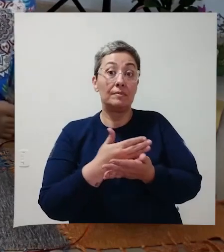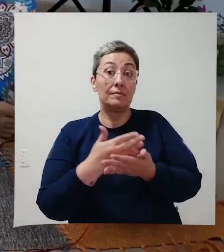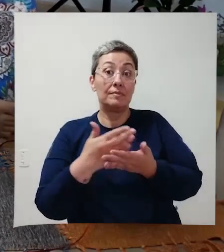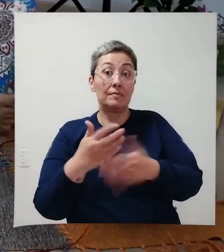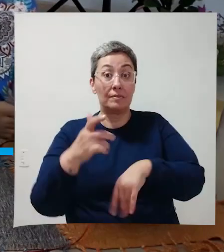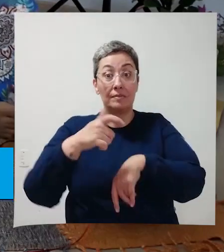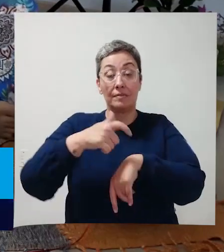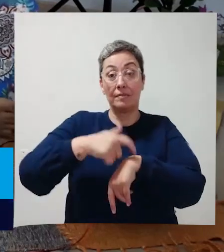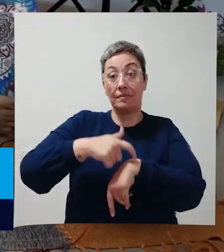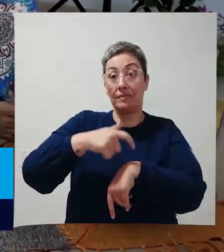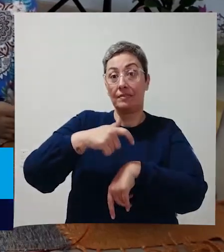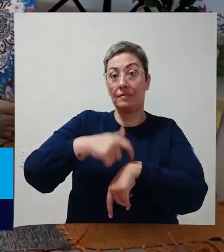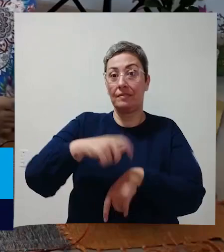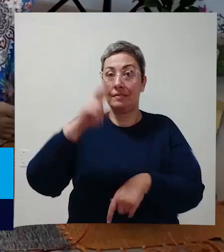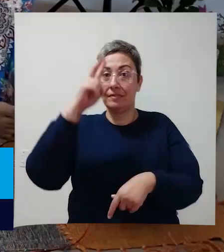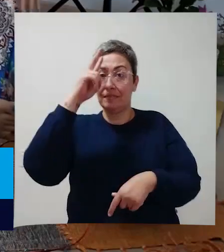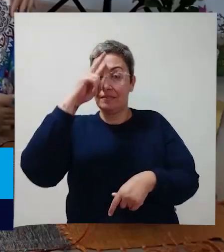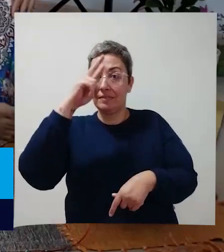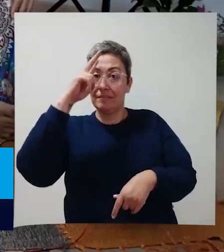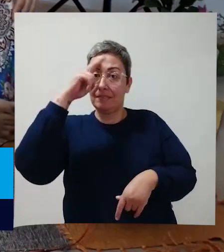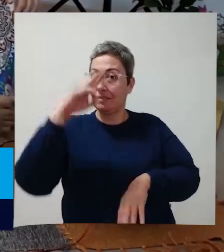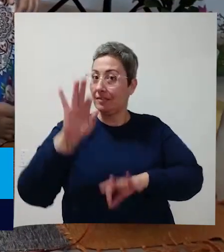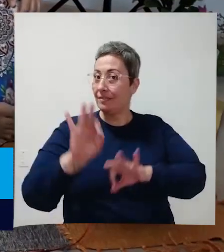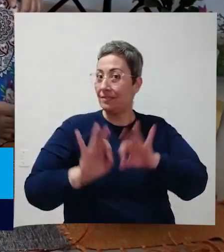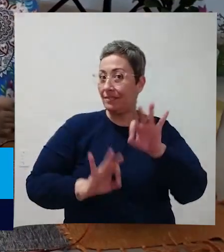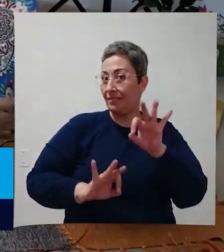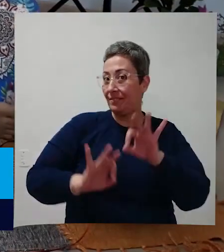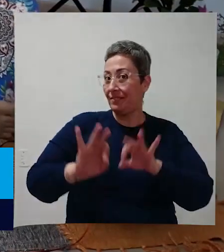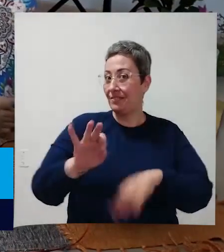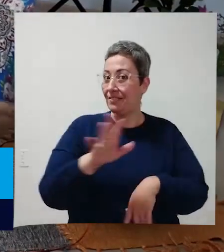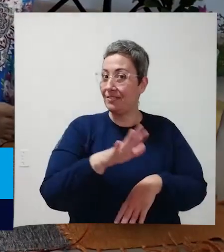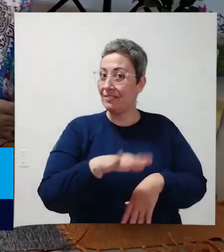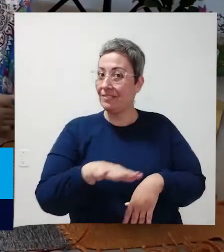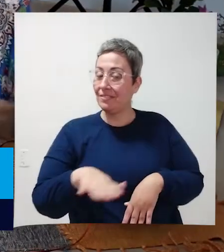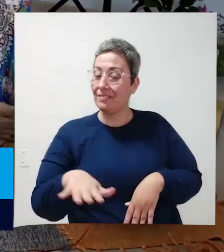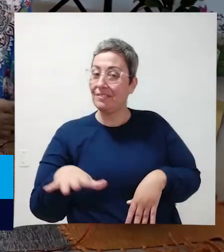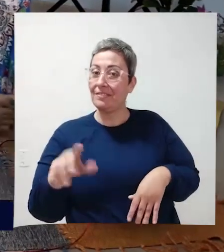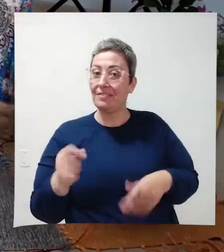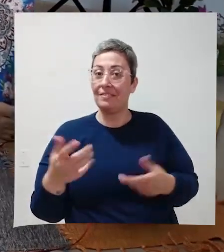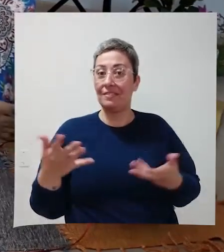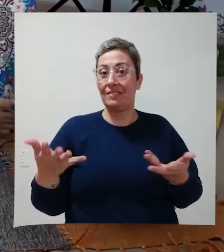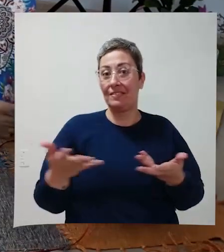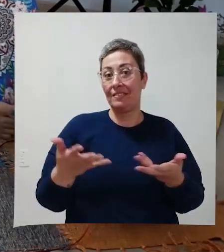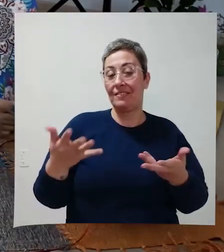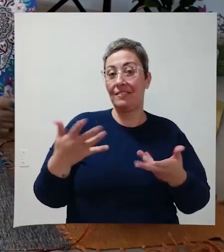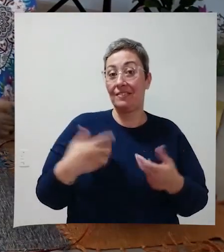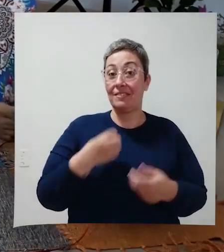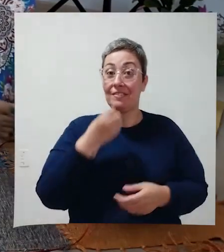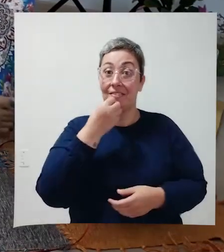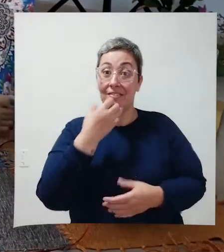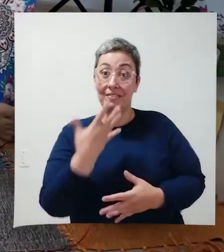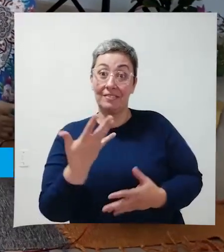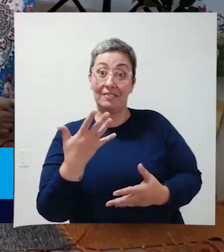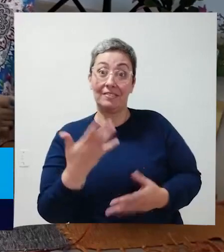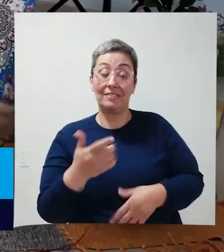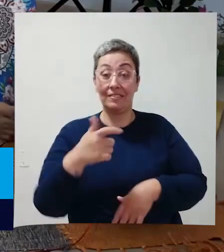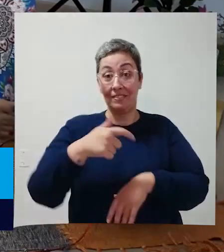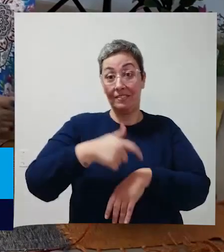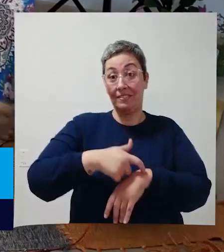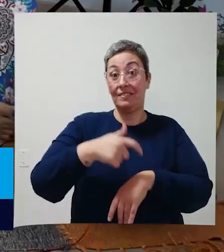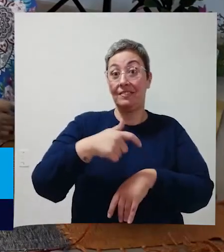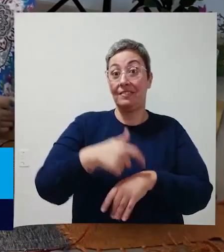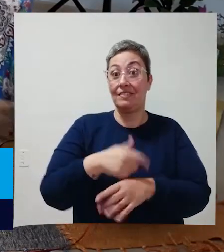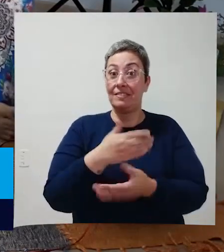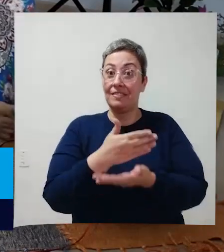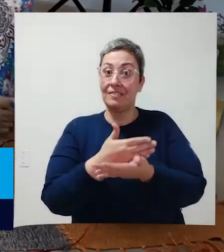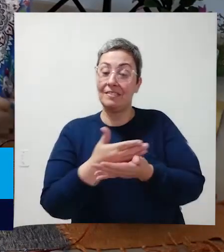Vai começar a hora da história. Se preparem, meus amigos, essa é boa